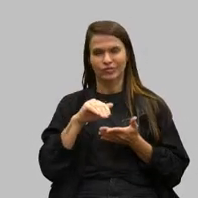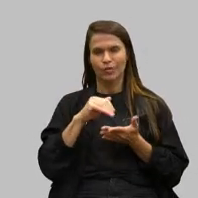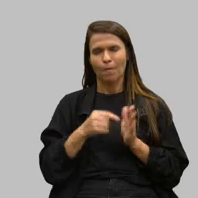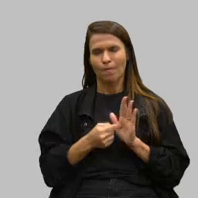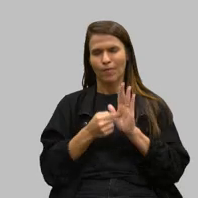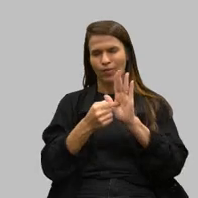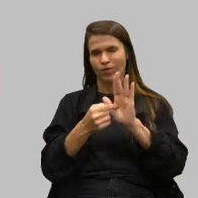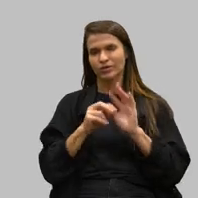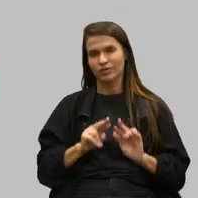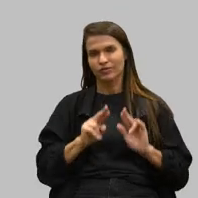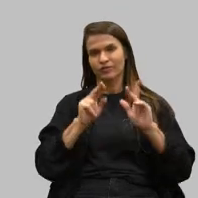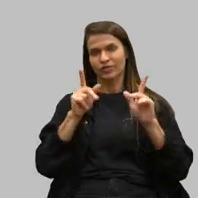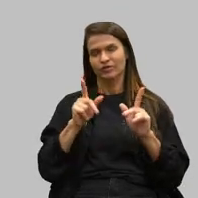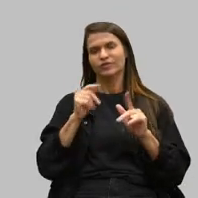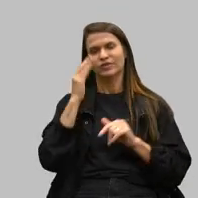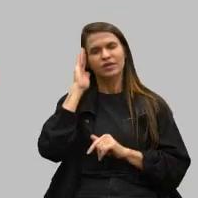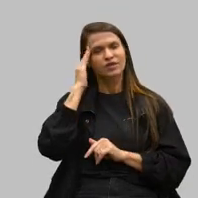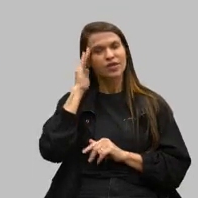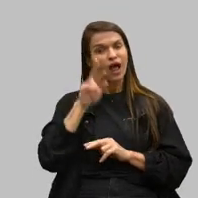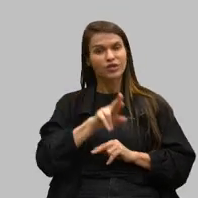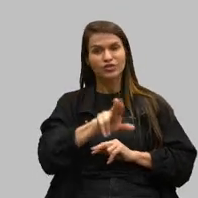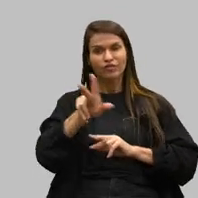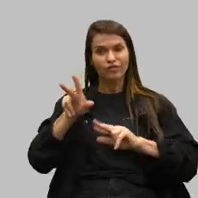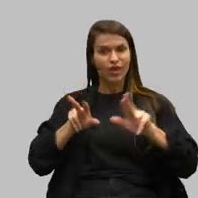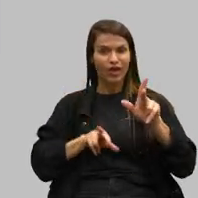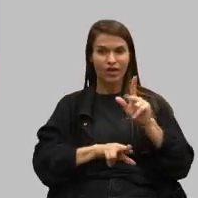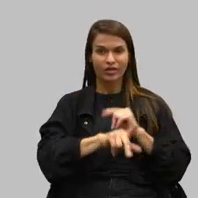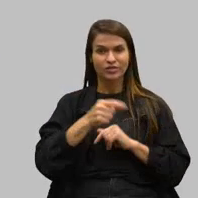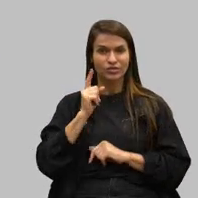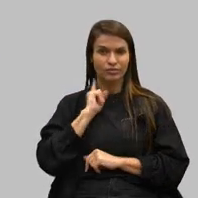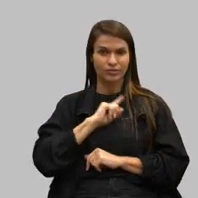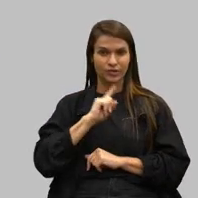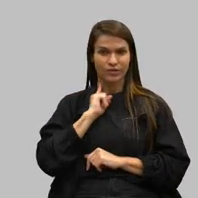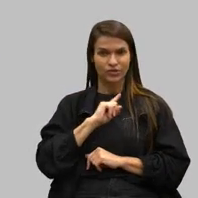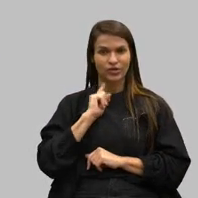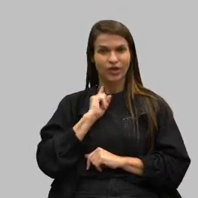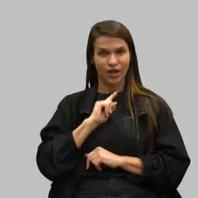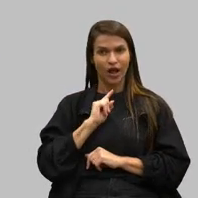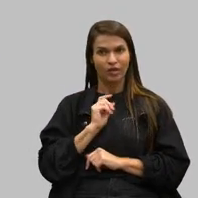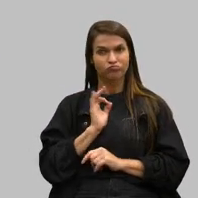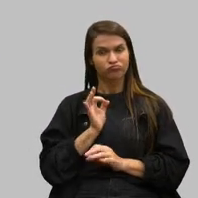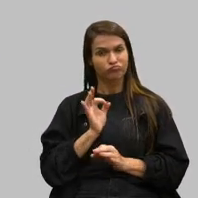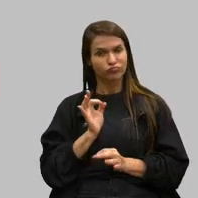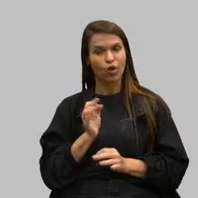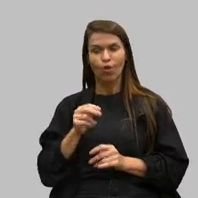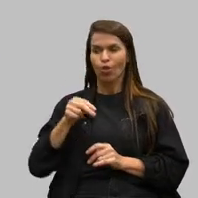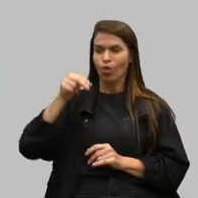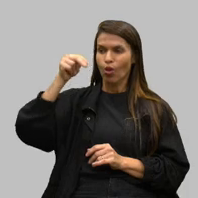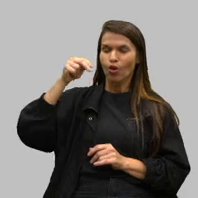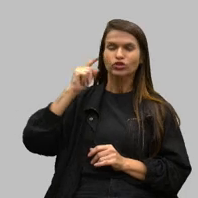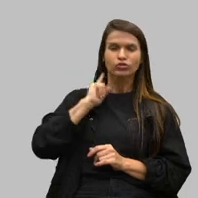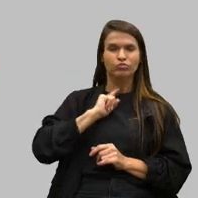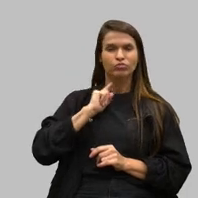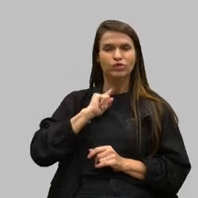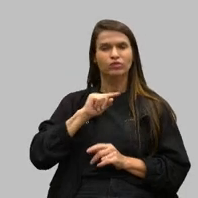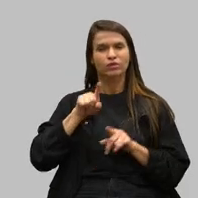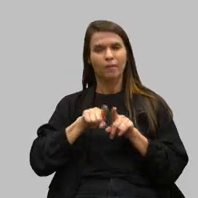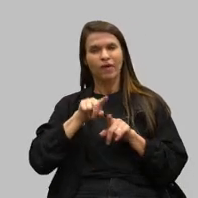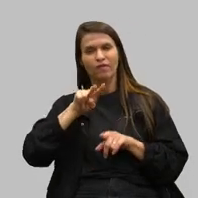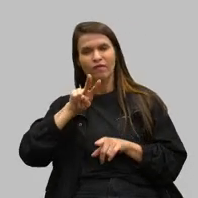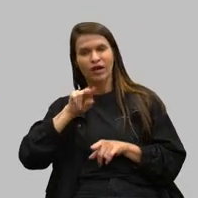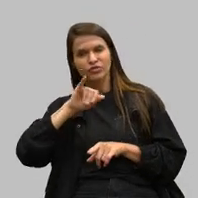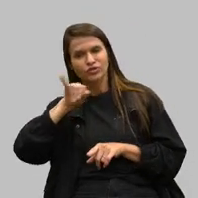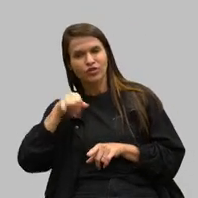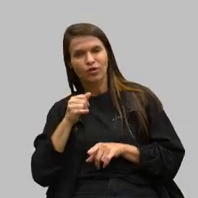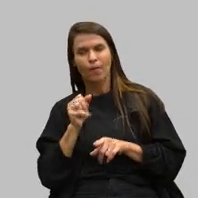diferença de você entender as diferenças de Minas Gerais, de você ir para o norte de Minas, do Arlen, para o Vale de Quichonha, para o sul de